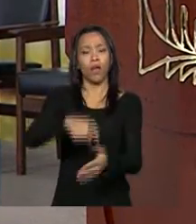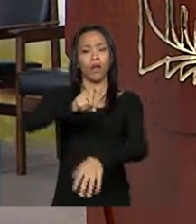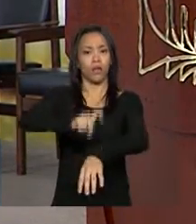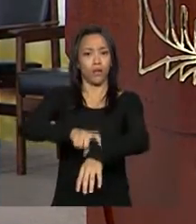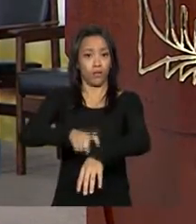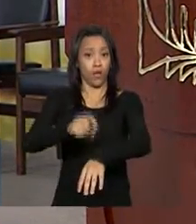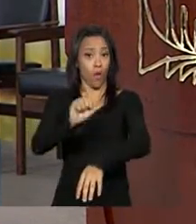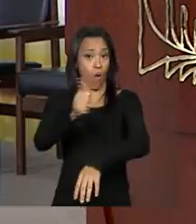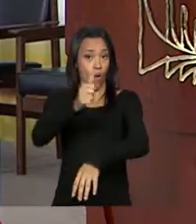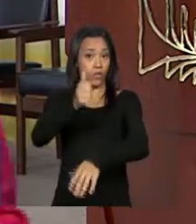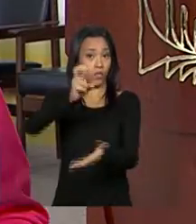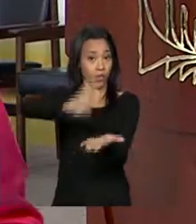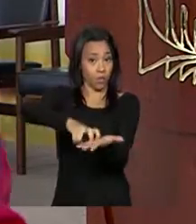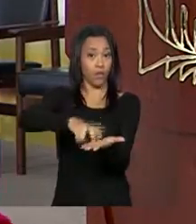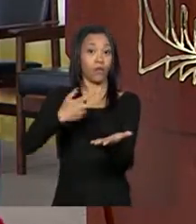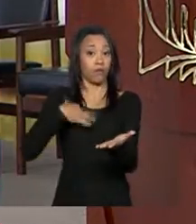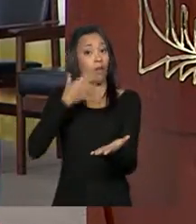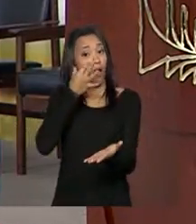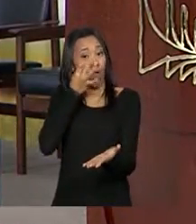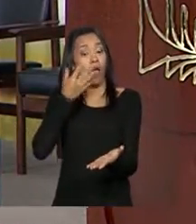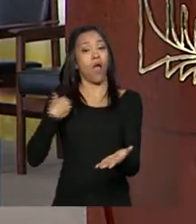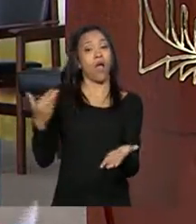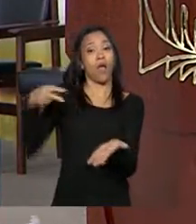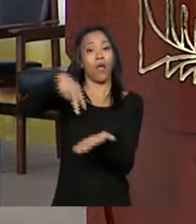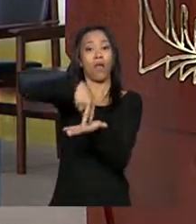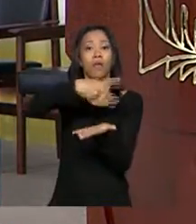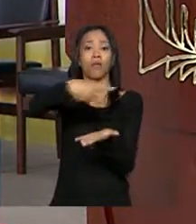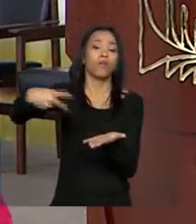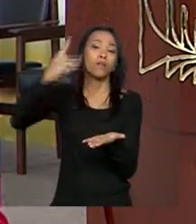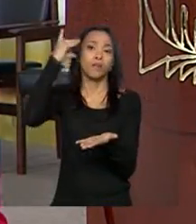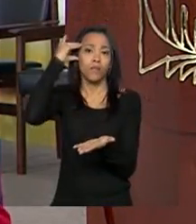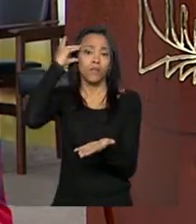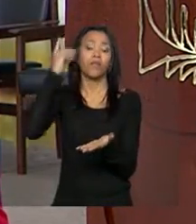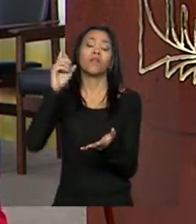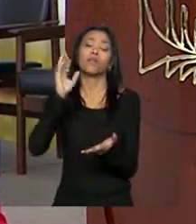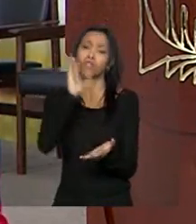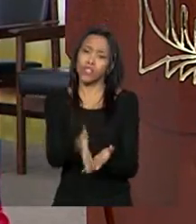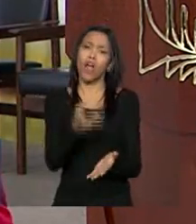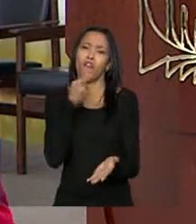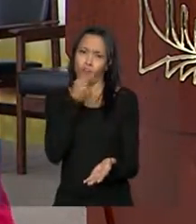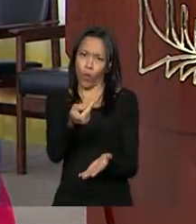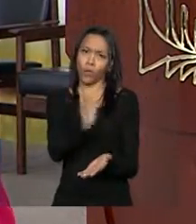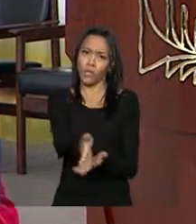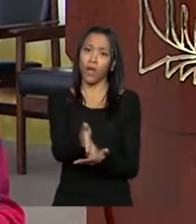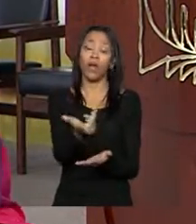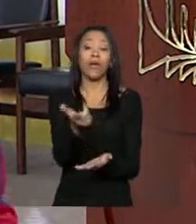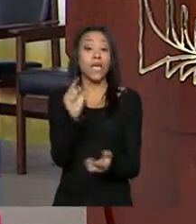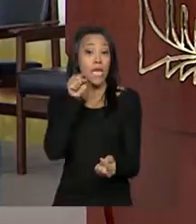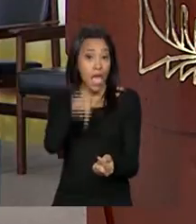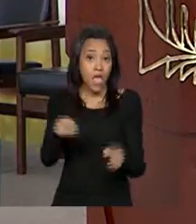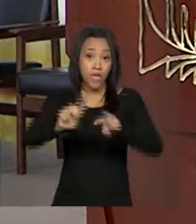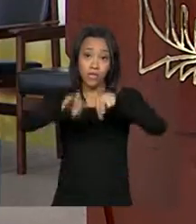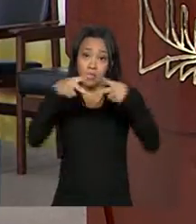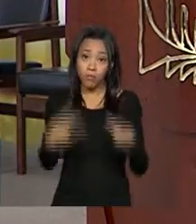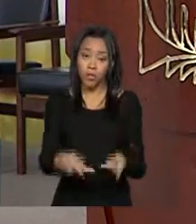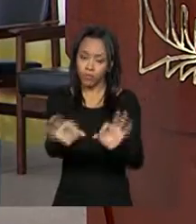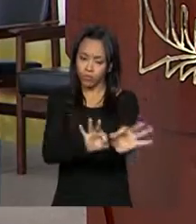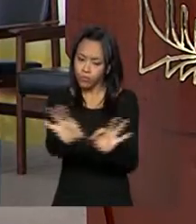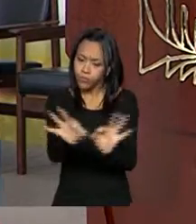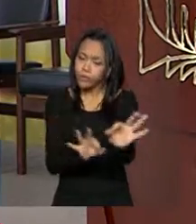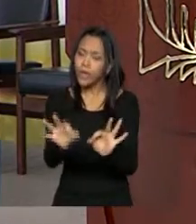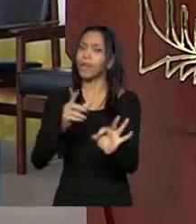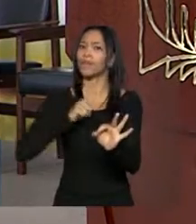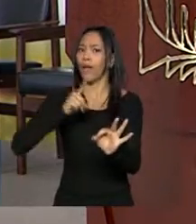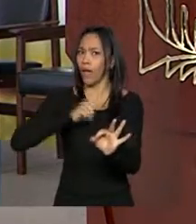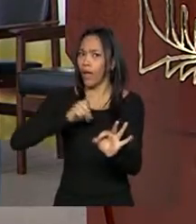logo mais às 11 da manhã com a presença da presidenta Dilma Rousseff. E como você bem falou, para que esse plano fosse construído, houve